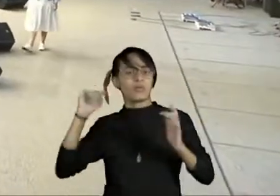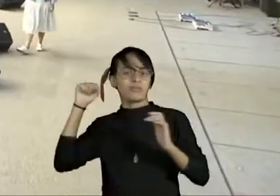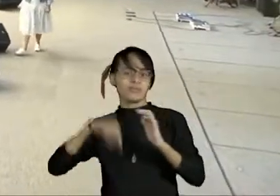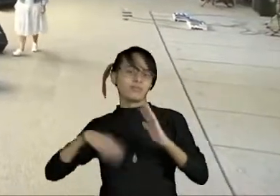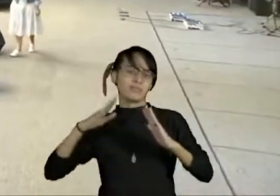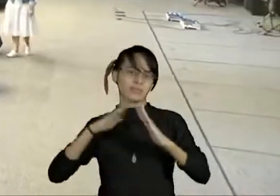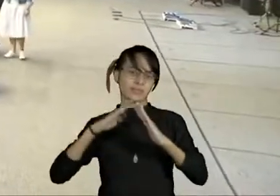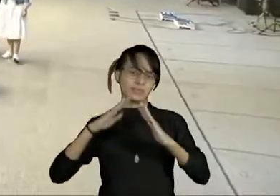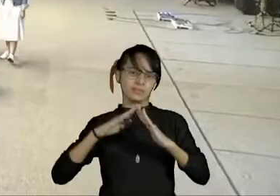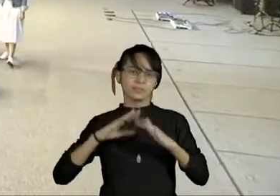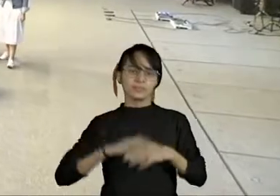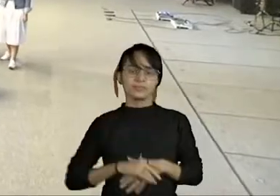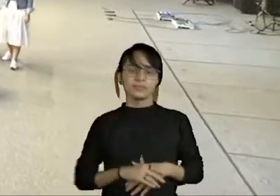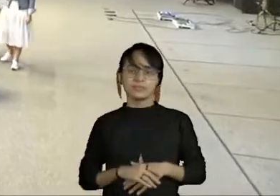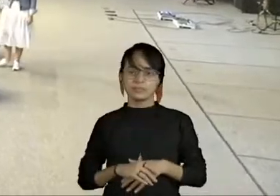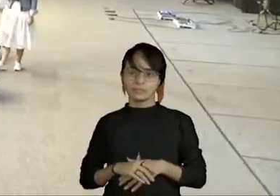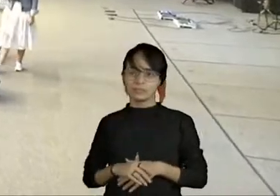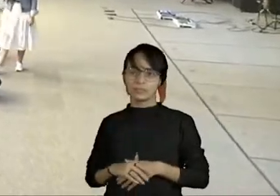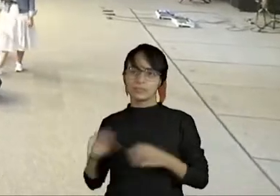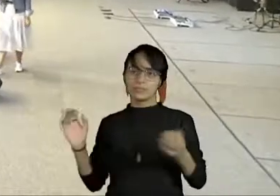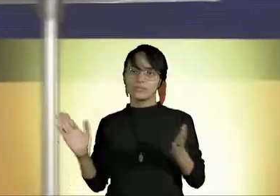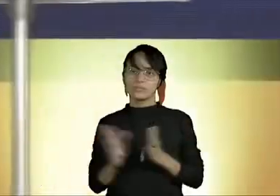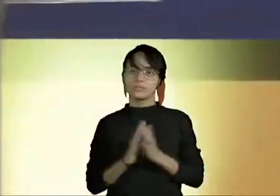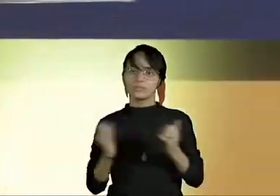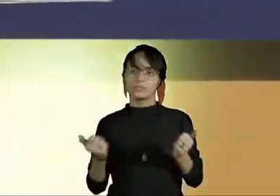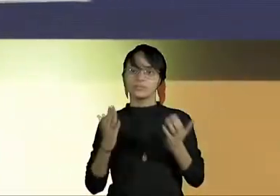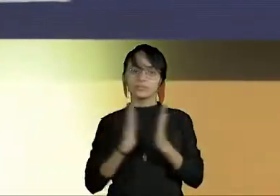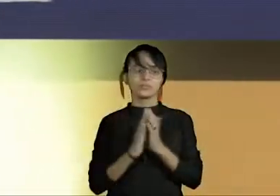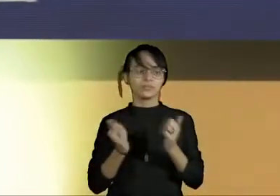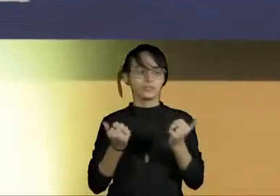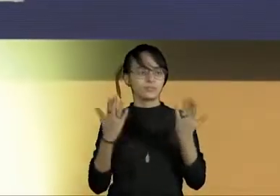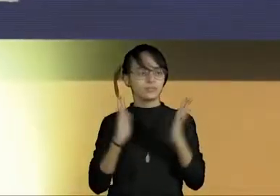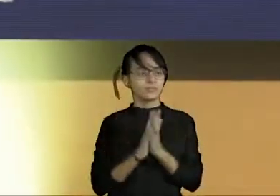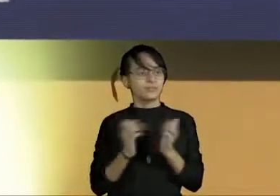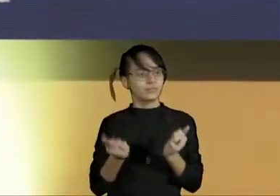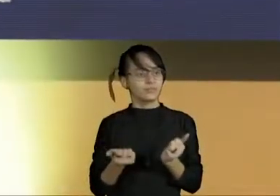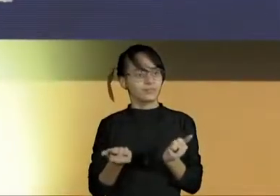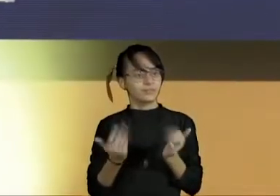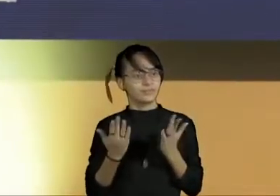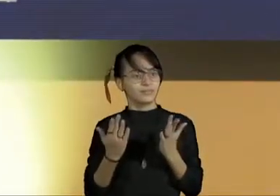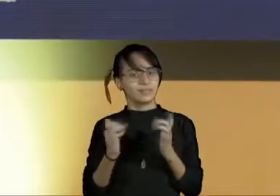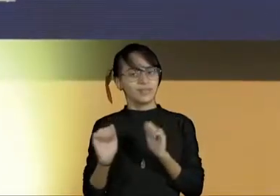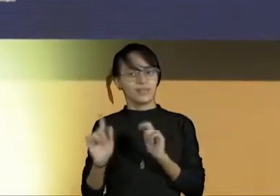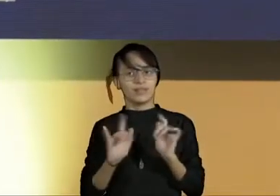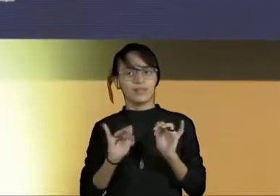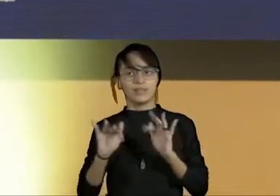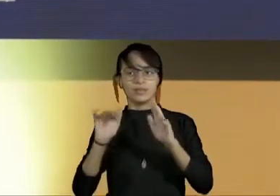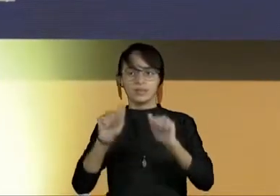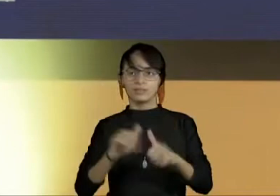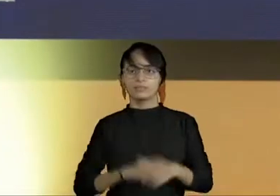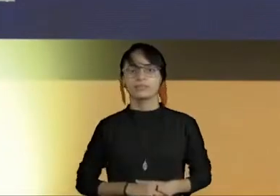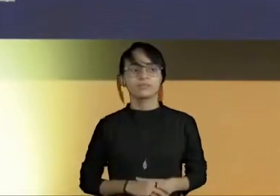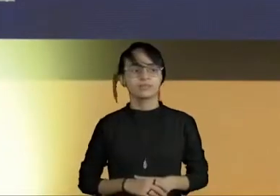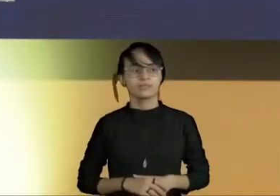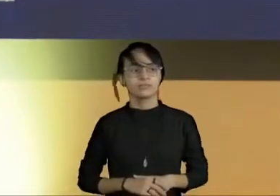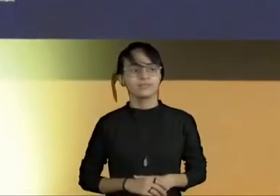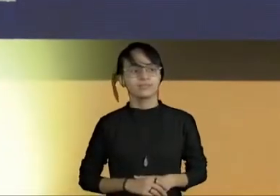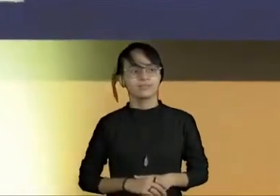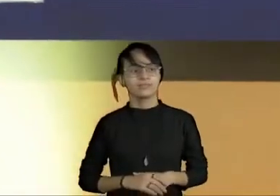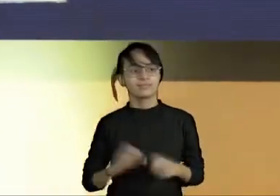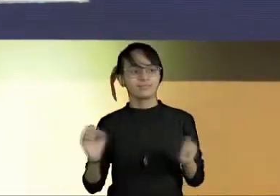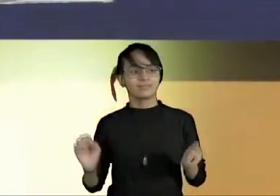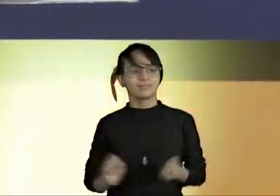Oh, aleluia, aleluia, aleluia, aleluia, meu Deus, oh